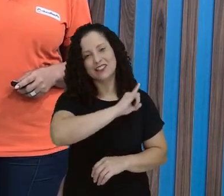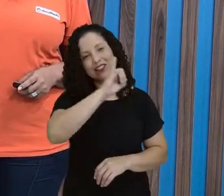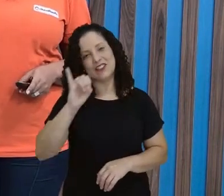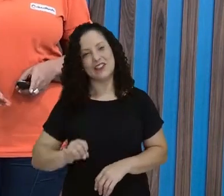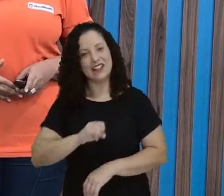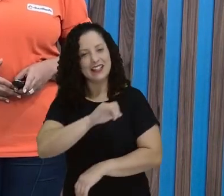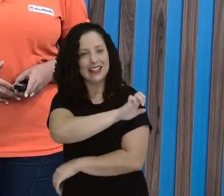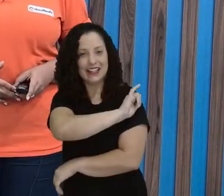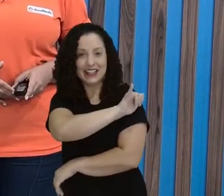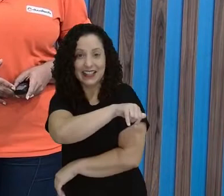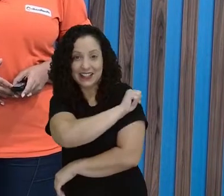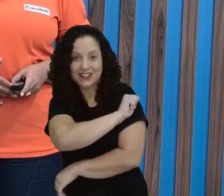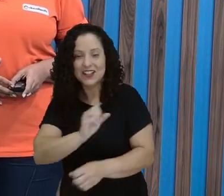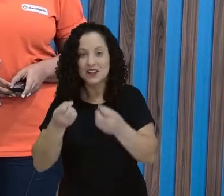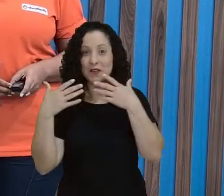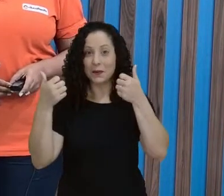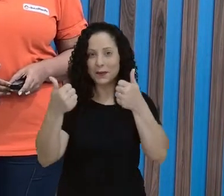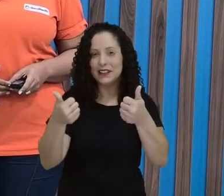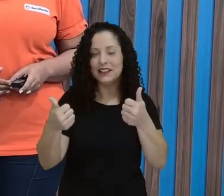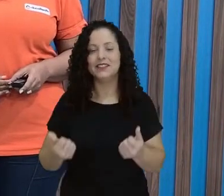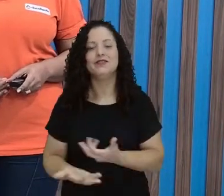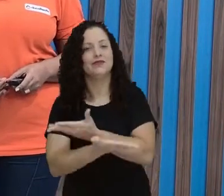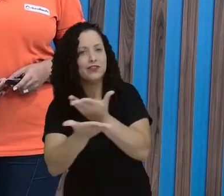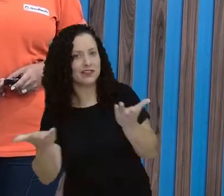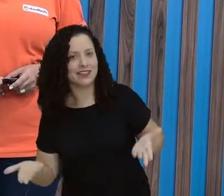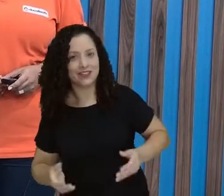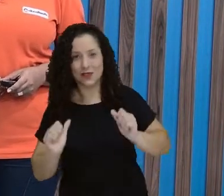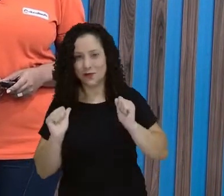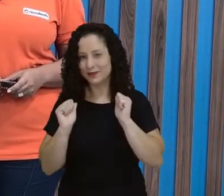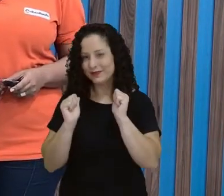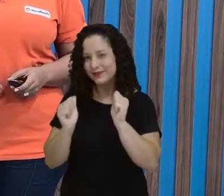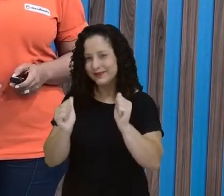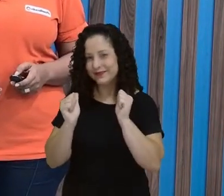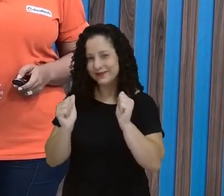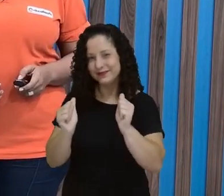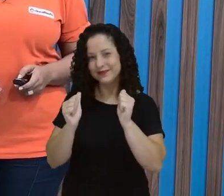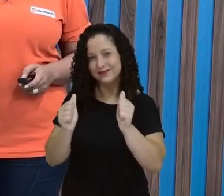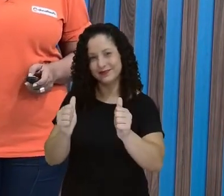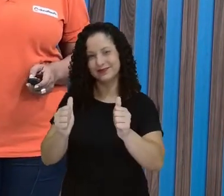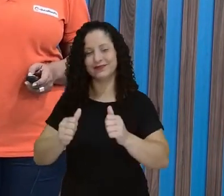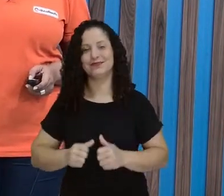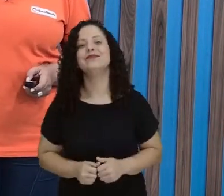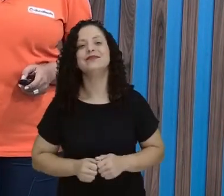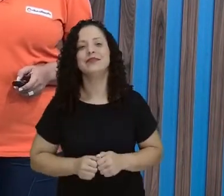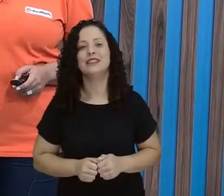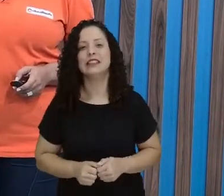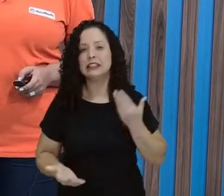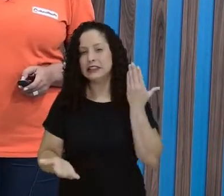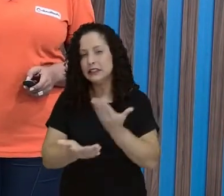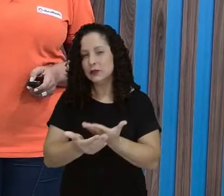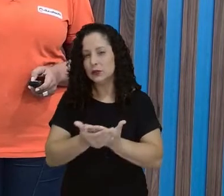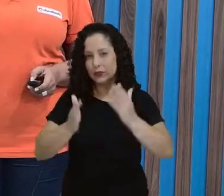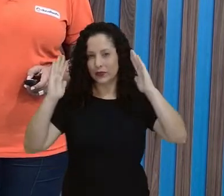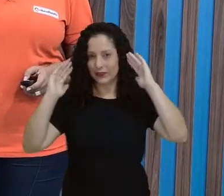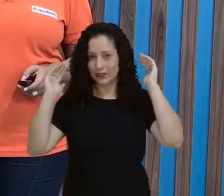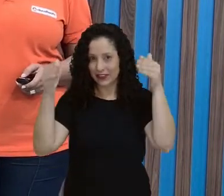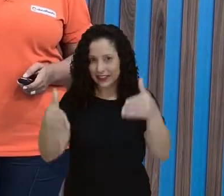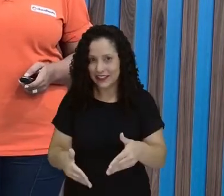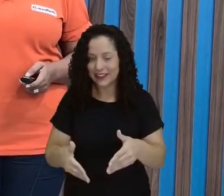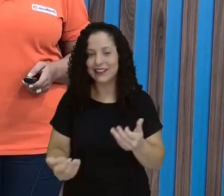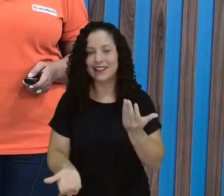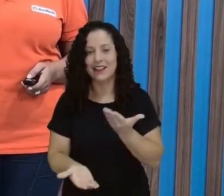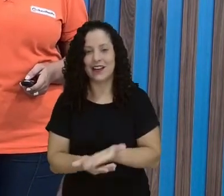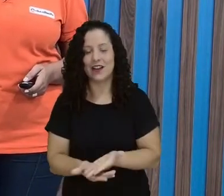EJA, tudo bom? Como é que vocês estão? E aí, firmes nos estudos? Estamos na aula do